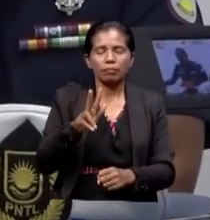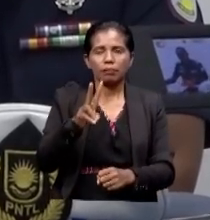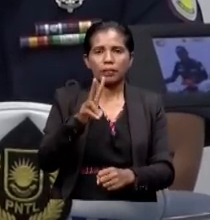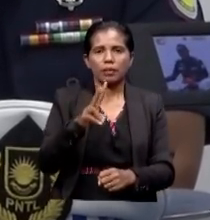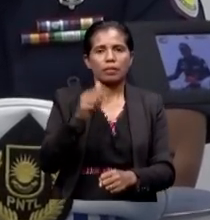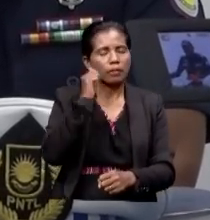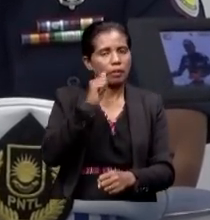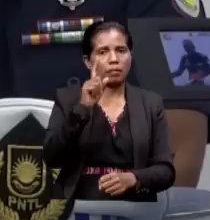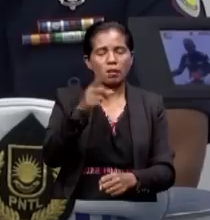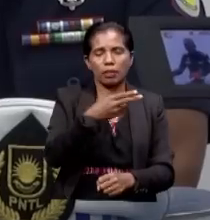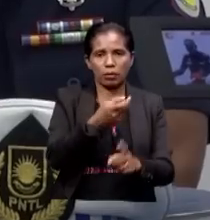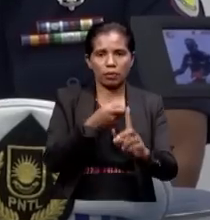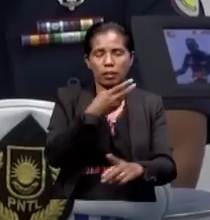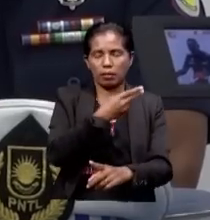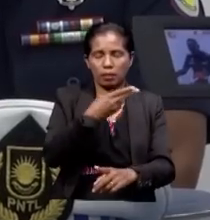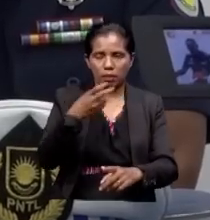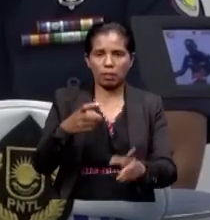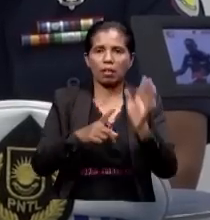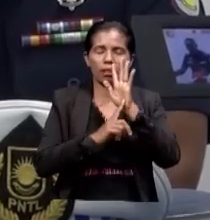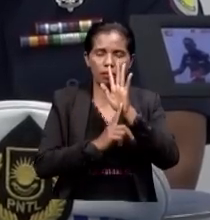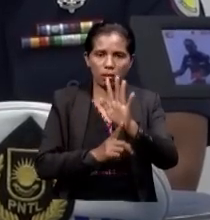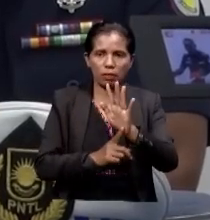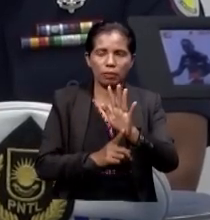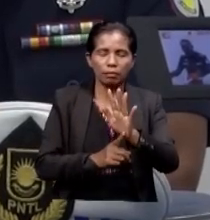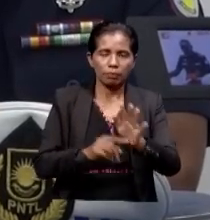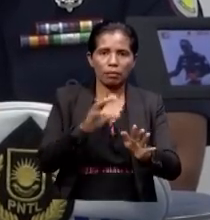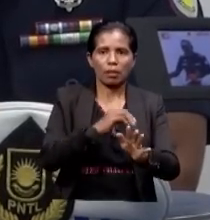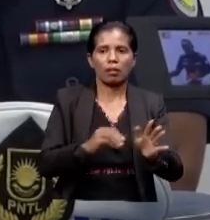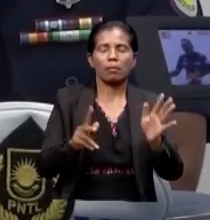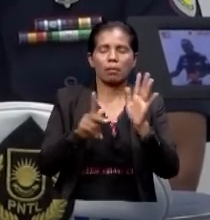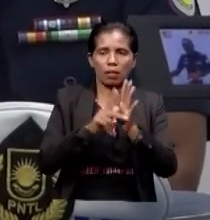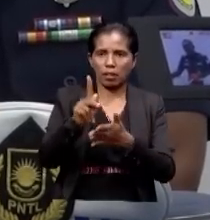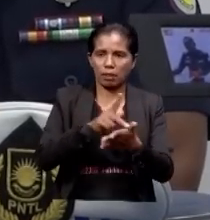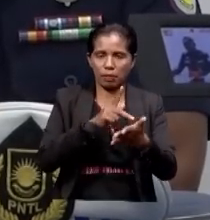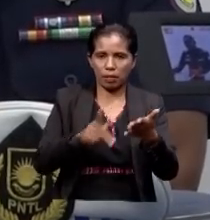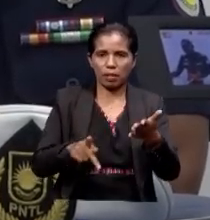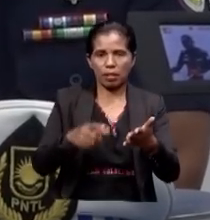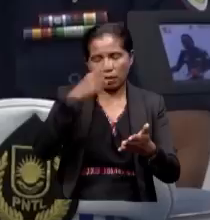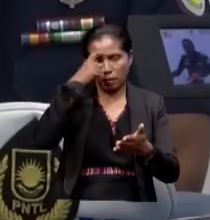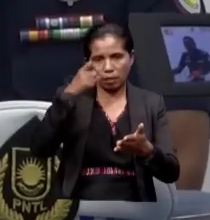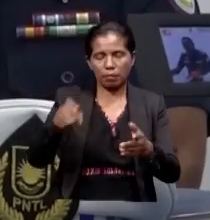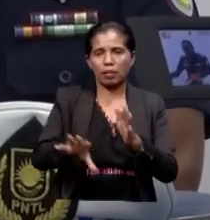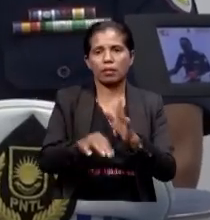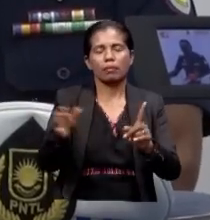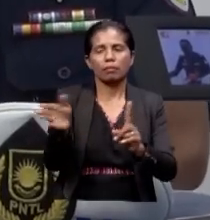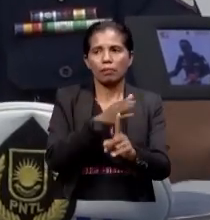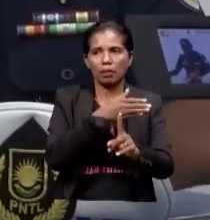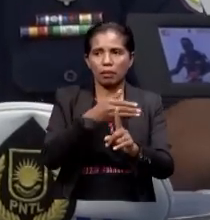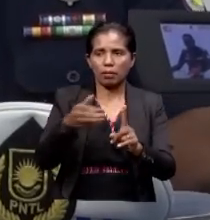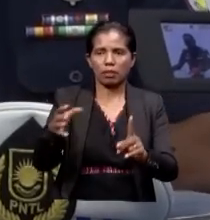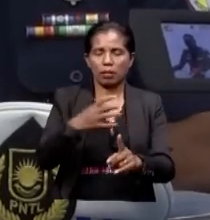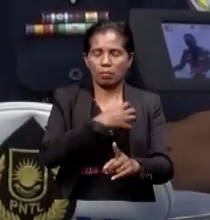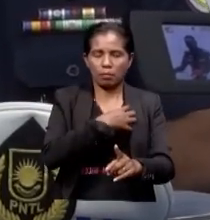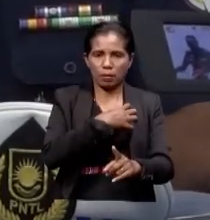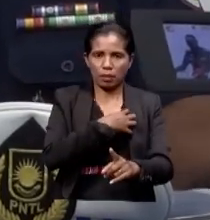Indonésia mas ato queixa e a investigação criminal tamba retan baku com o pessoal psique